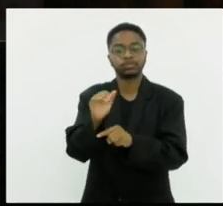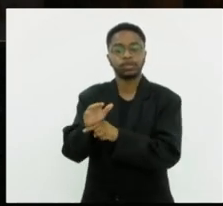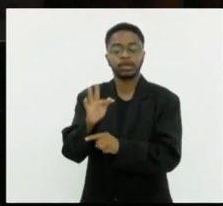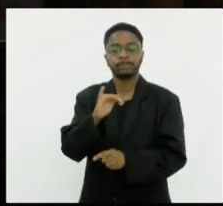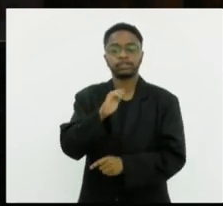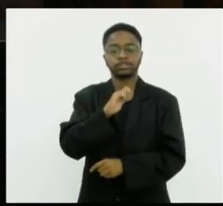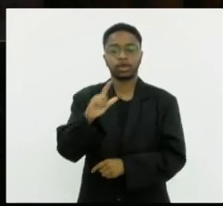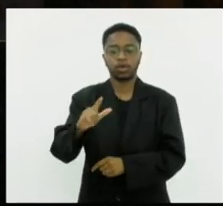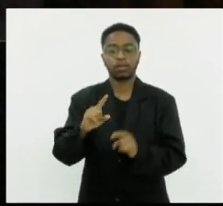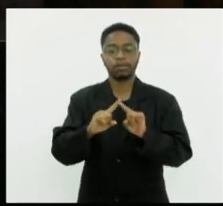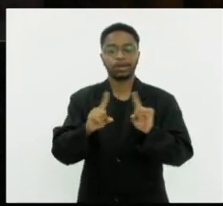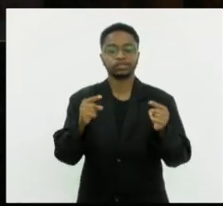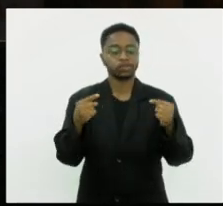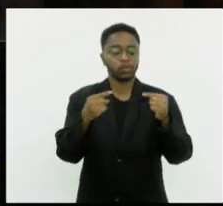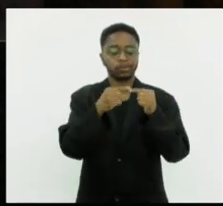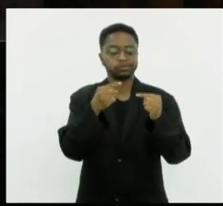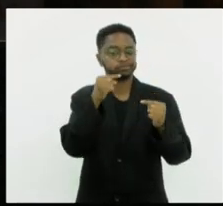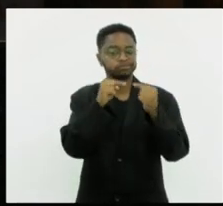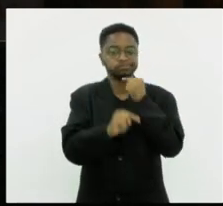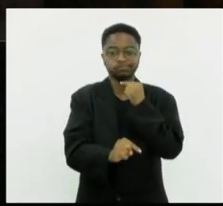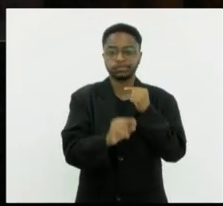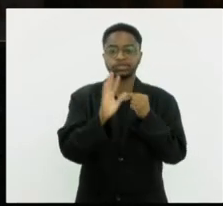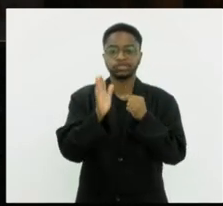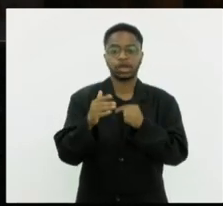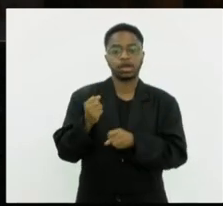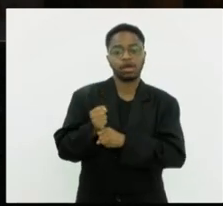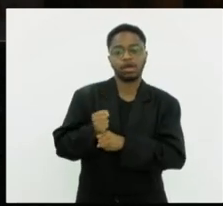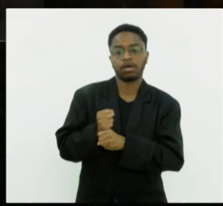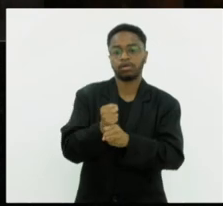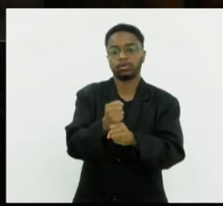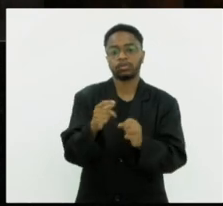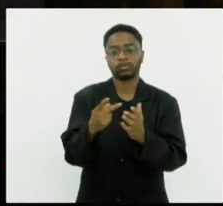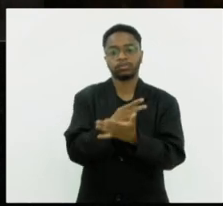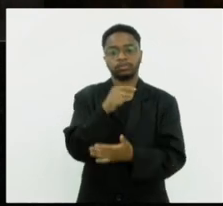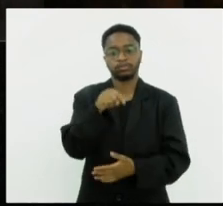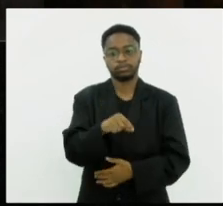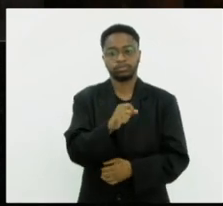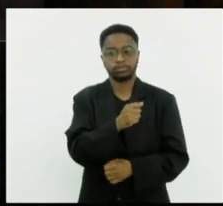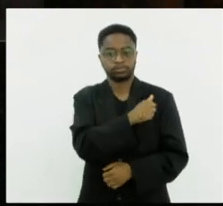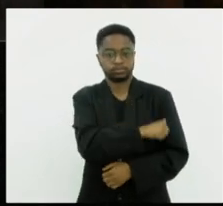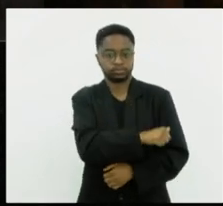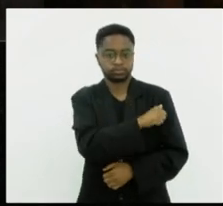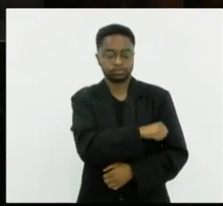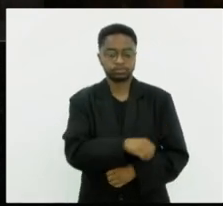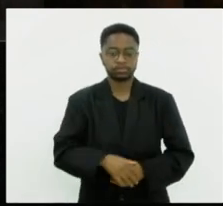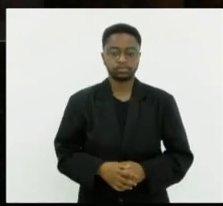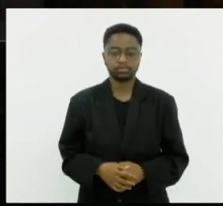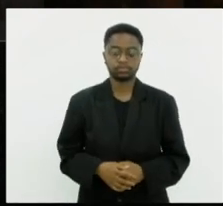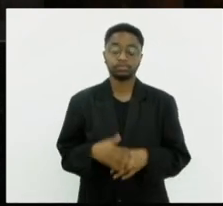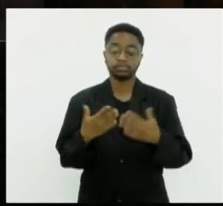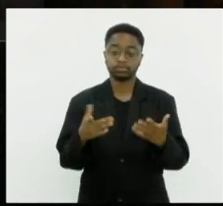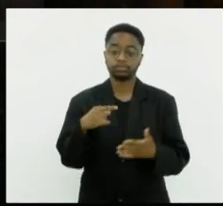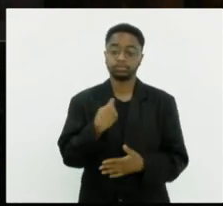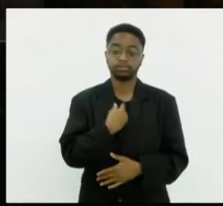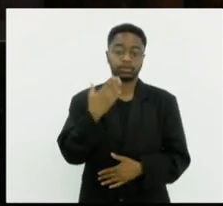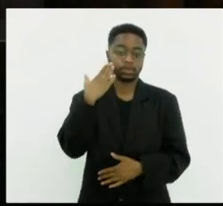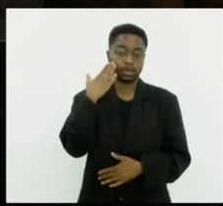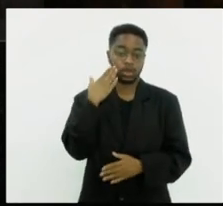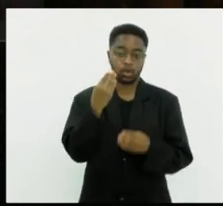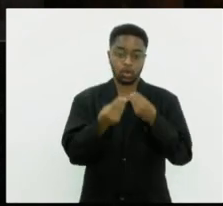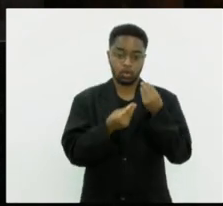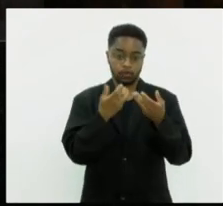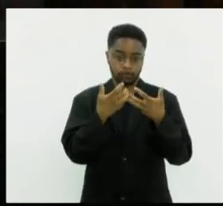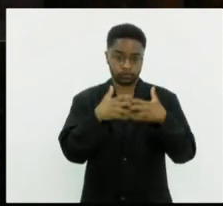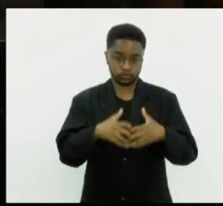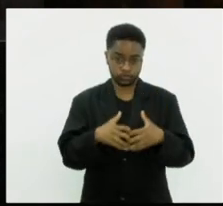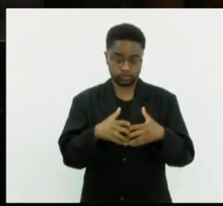deu certo e se perpetua há décadas no estado do Rio de Janeiro. Para termos uma ideia, senhoras deputadas e